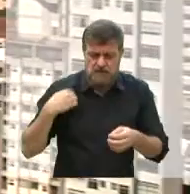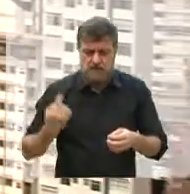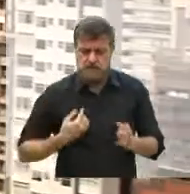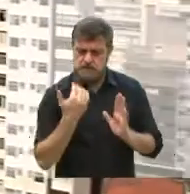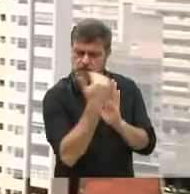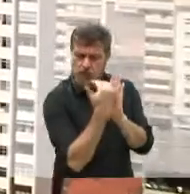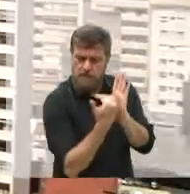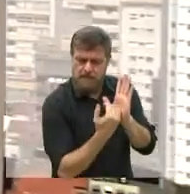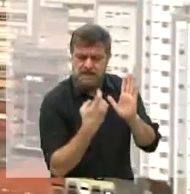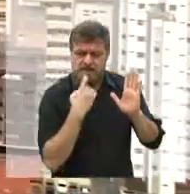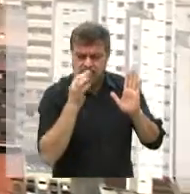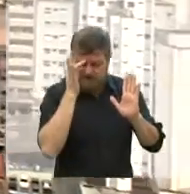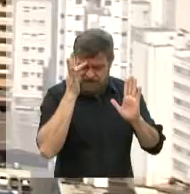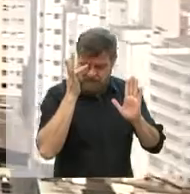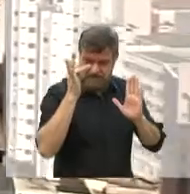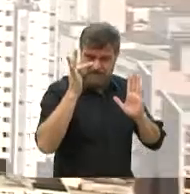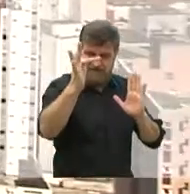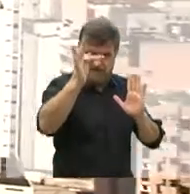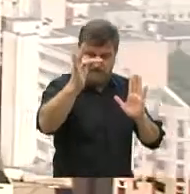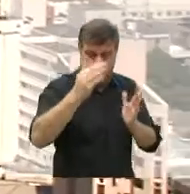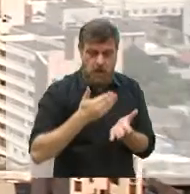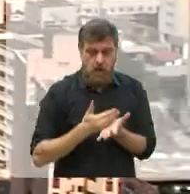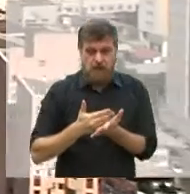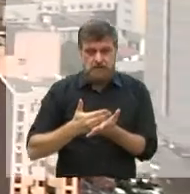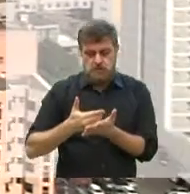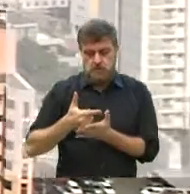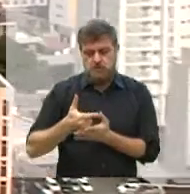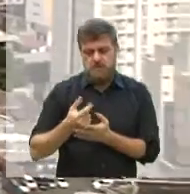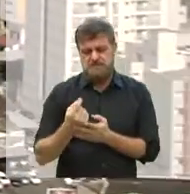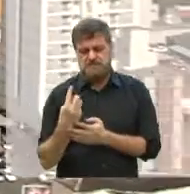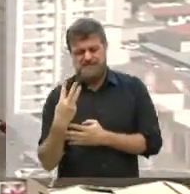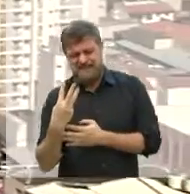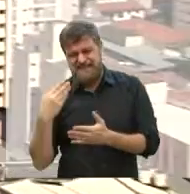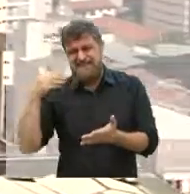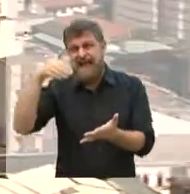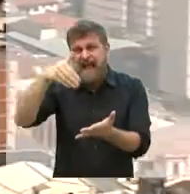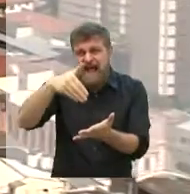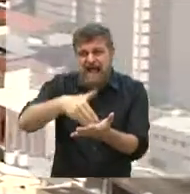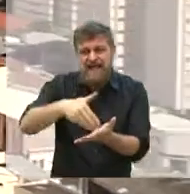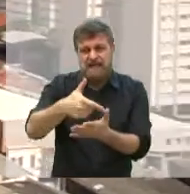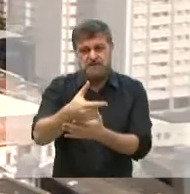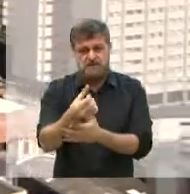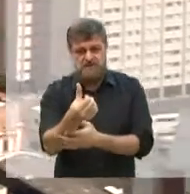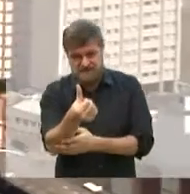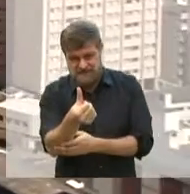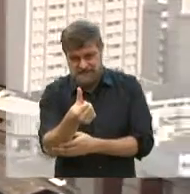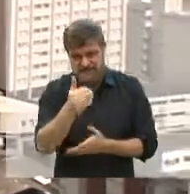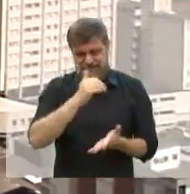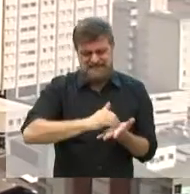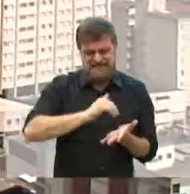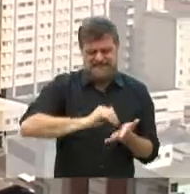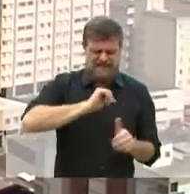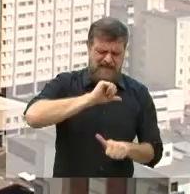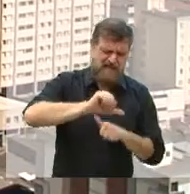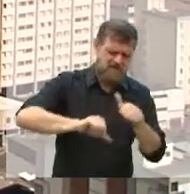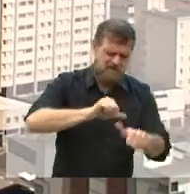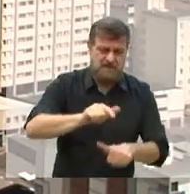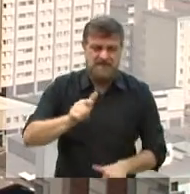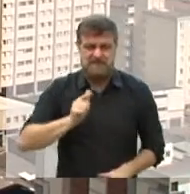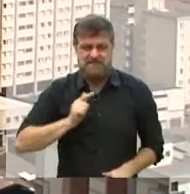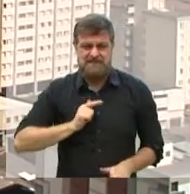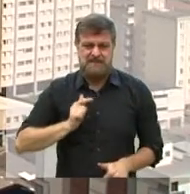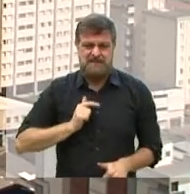um plano diretor desde 2013 até o ano de 2016, com mudanças de secretário, quedas